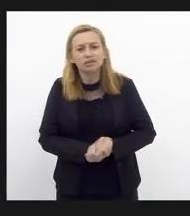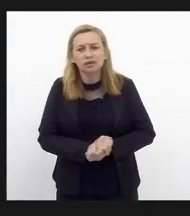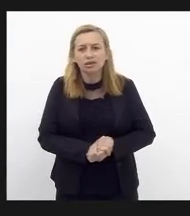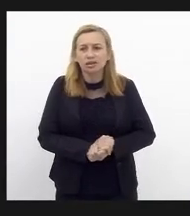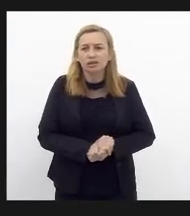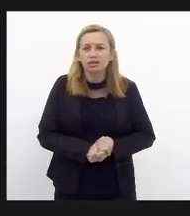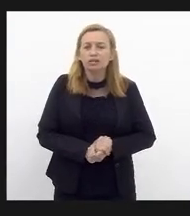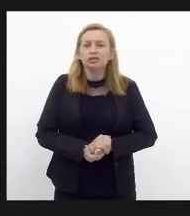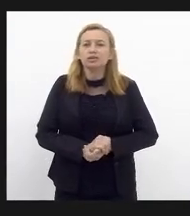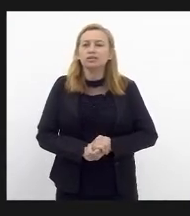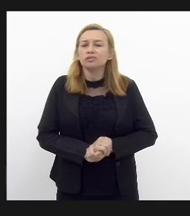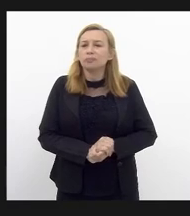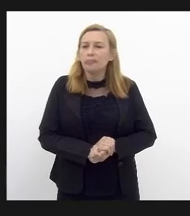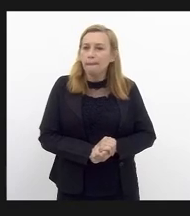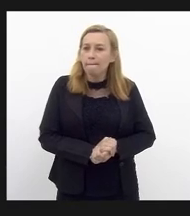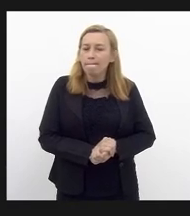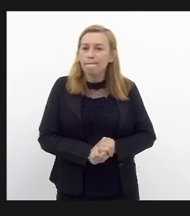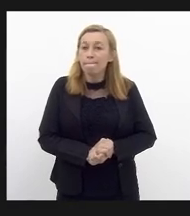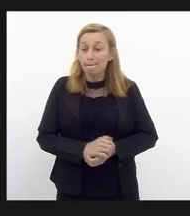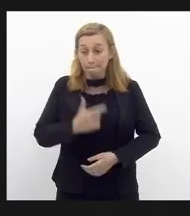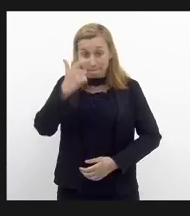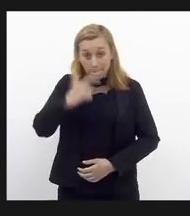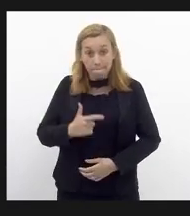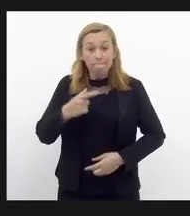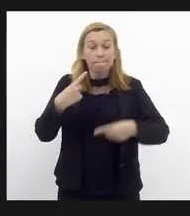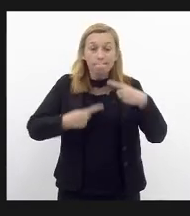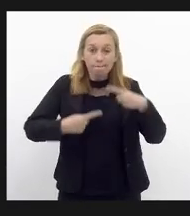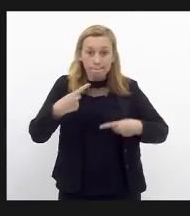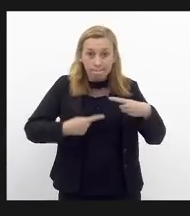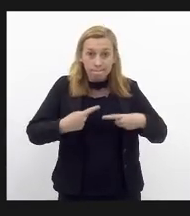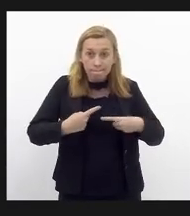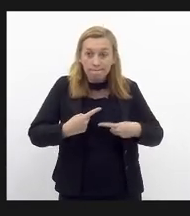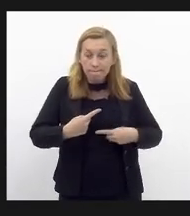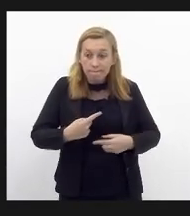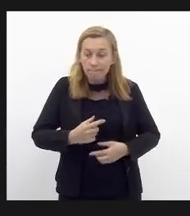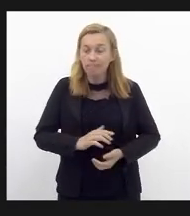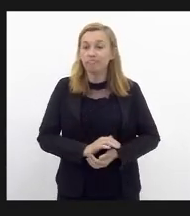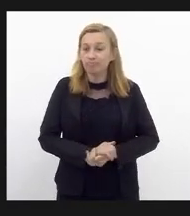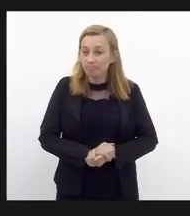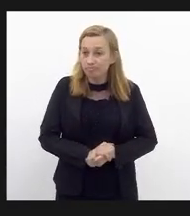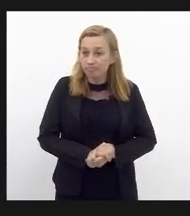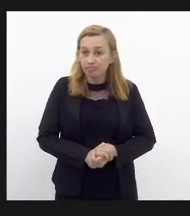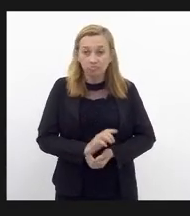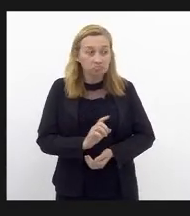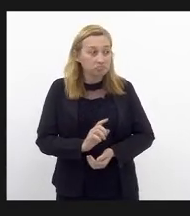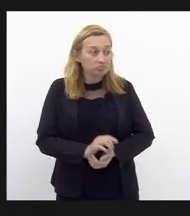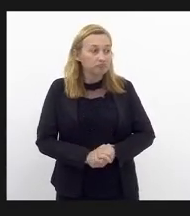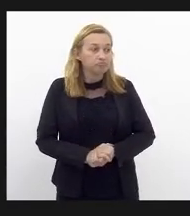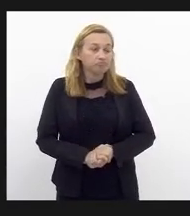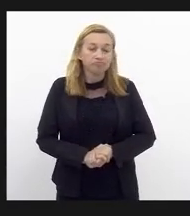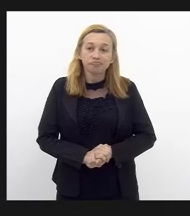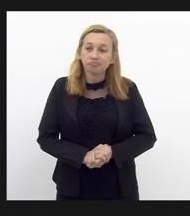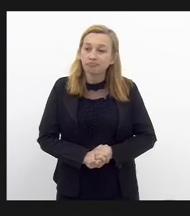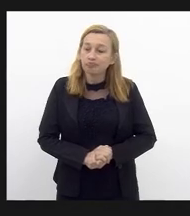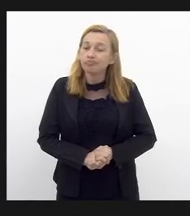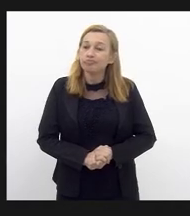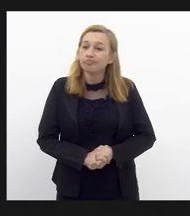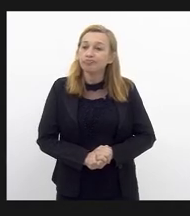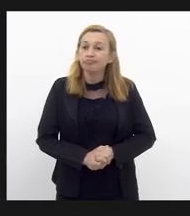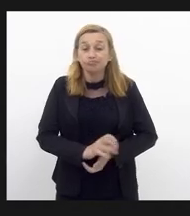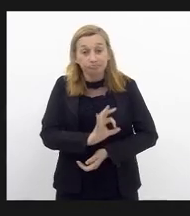costuras políticas. A postura de Vossa Excelência não pode deixar de ser exaltada, né? A